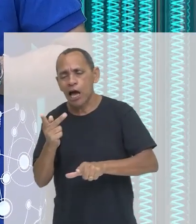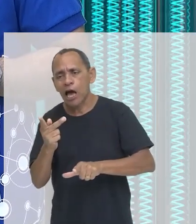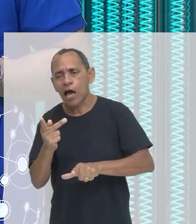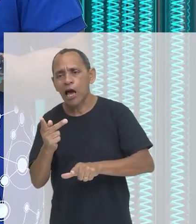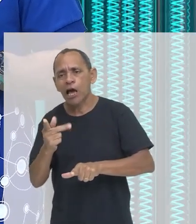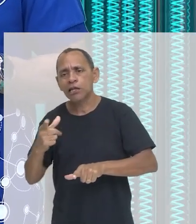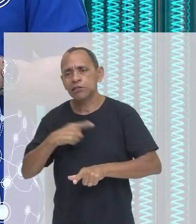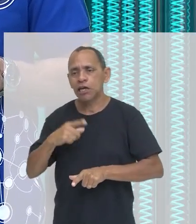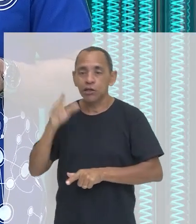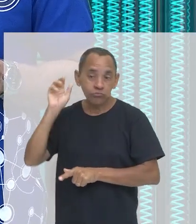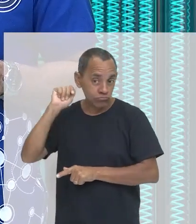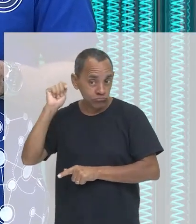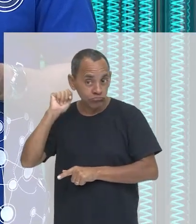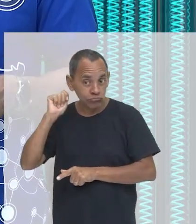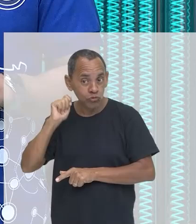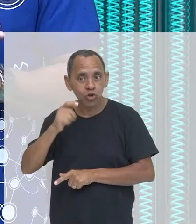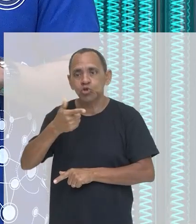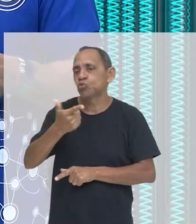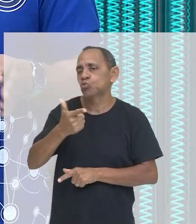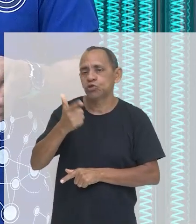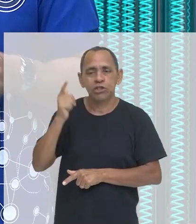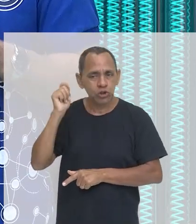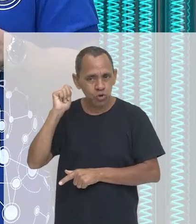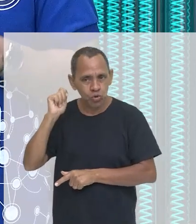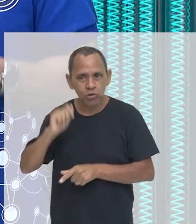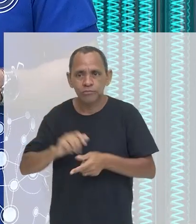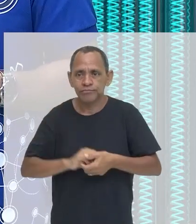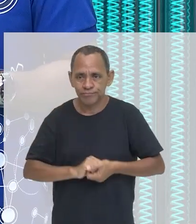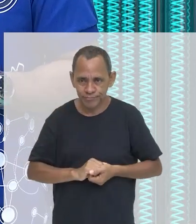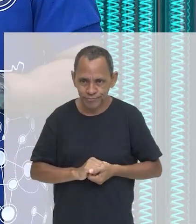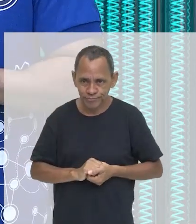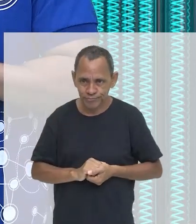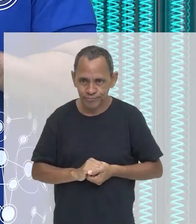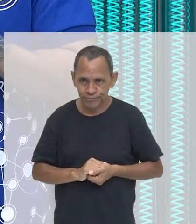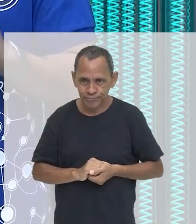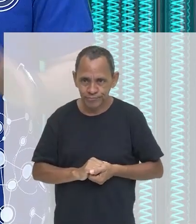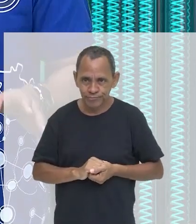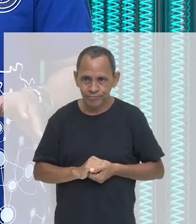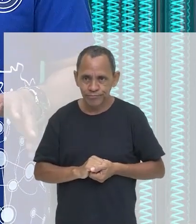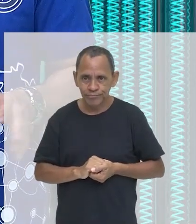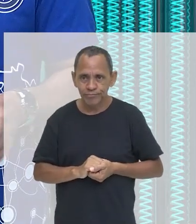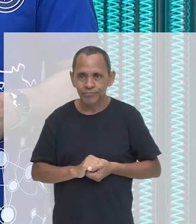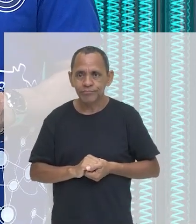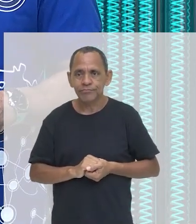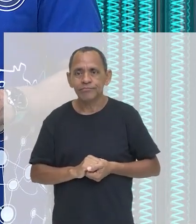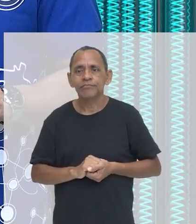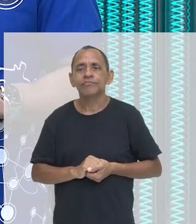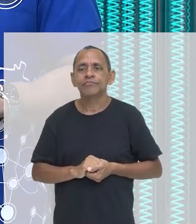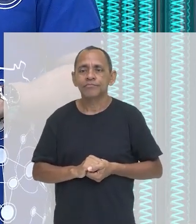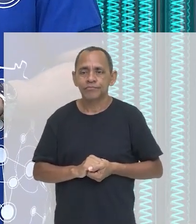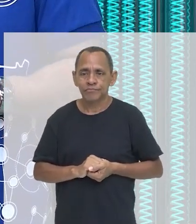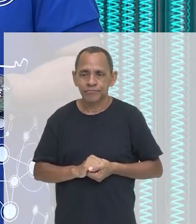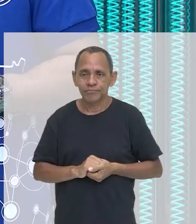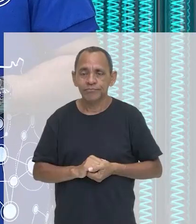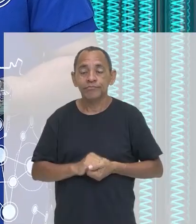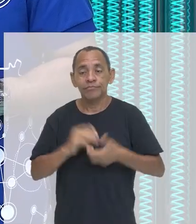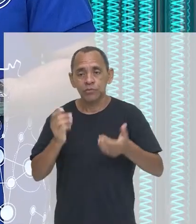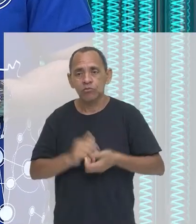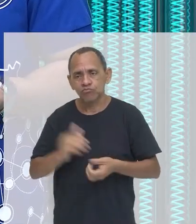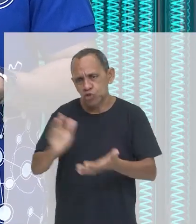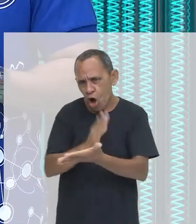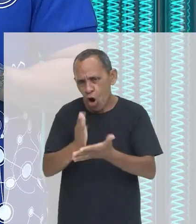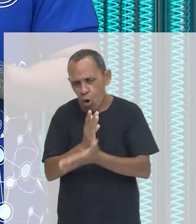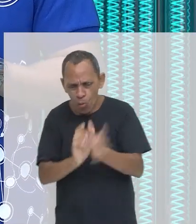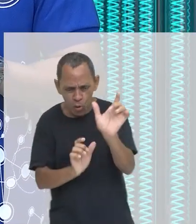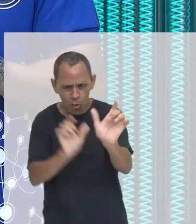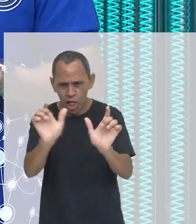sem som. Na língua portuguesa, o H, via de regra, ele não tem som. Independente se ele começa a frase, a palavra, ou se ele está no